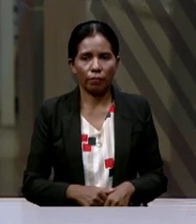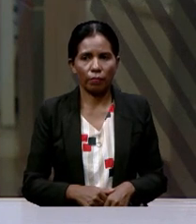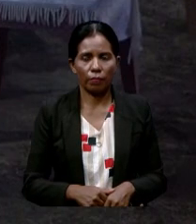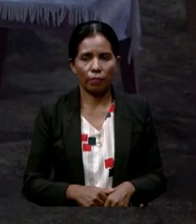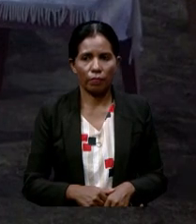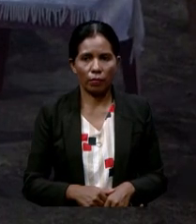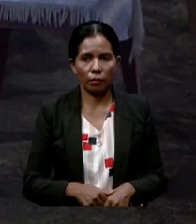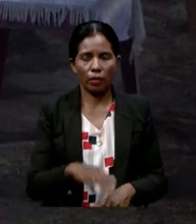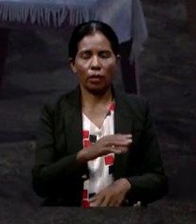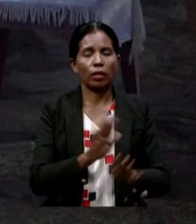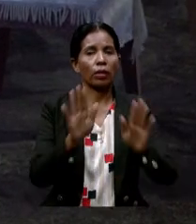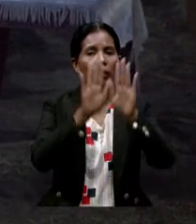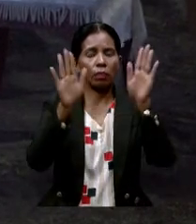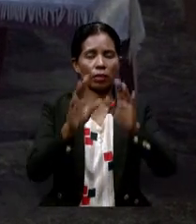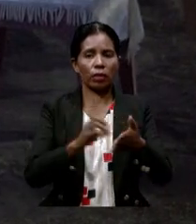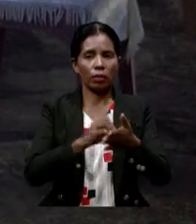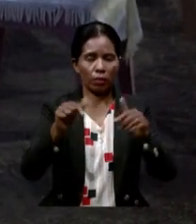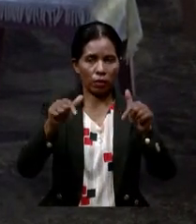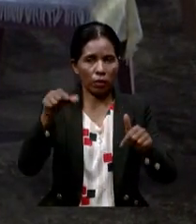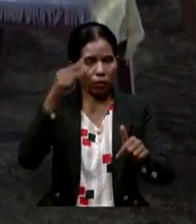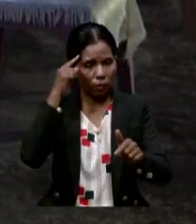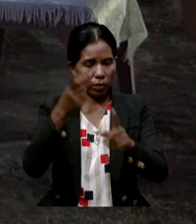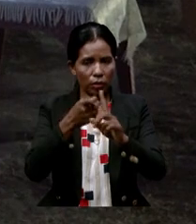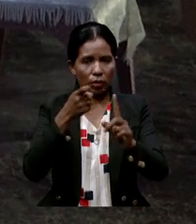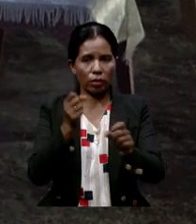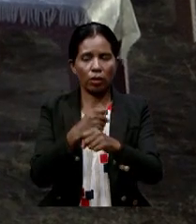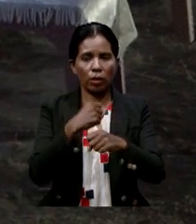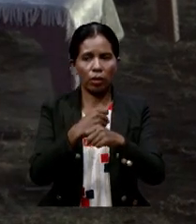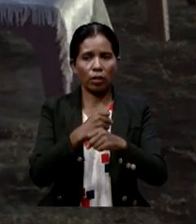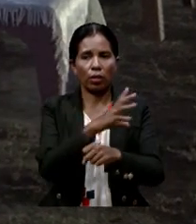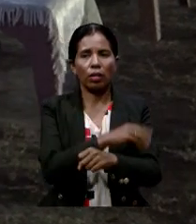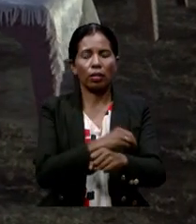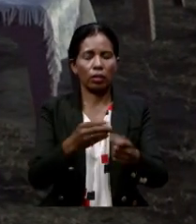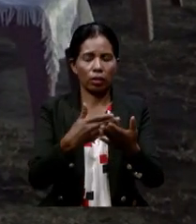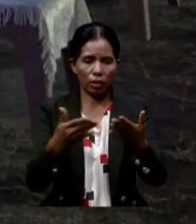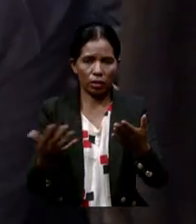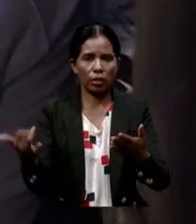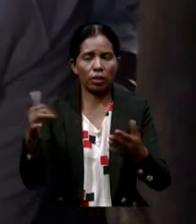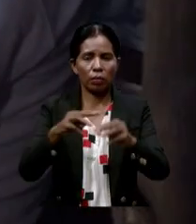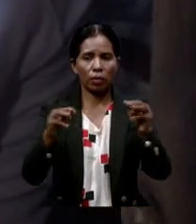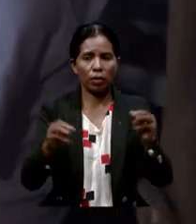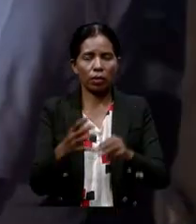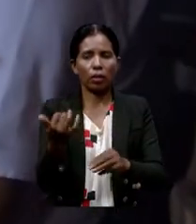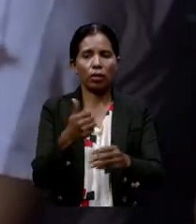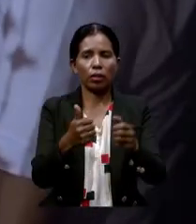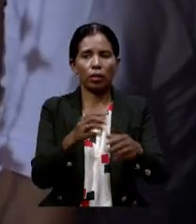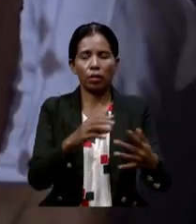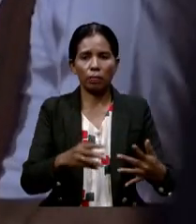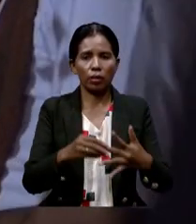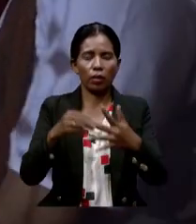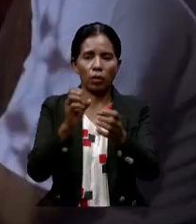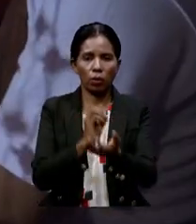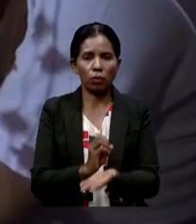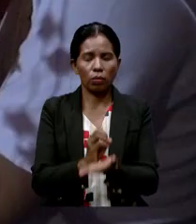Ia domingo semana ne Governo Lihusi Ministério Comércio e Indústria halo encerramento ba feira produto lokal ia região administrativa especial lo ikusi ambeno.